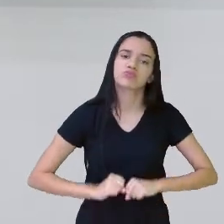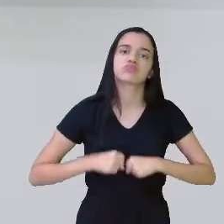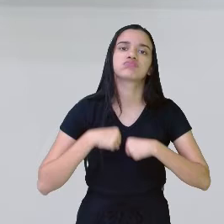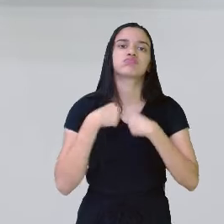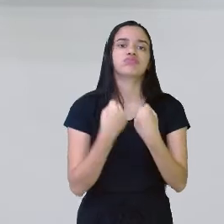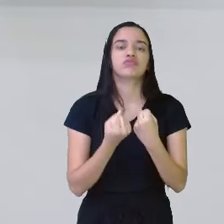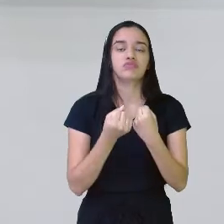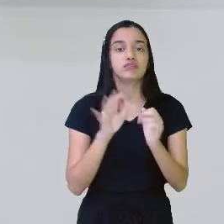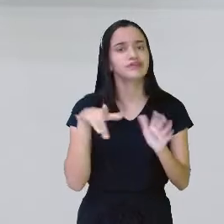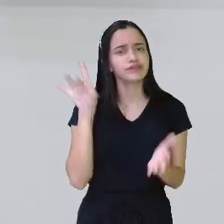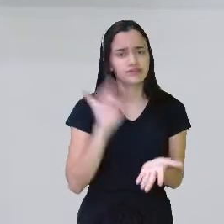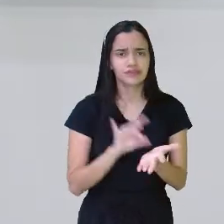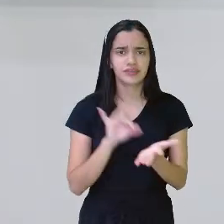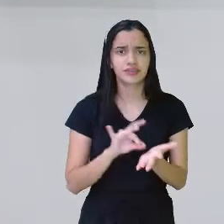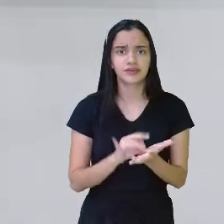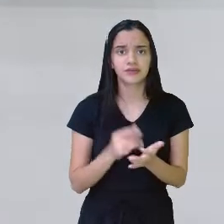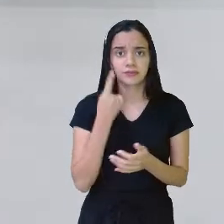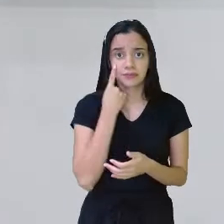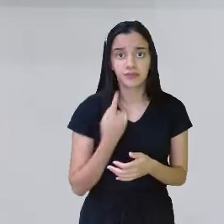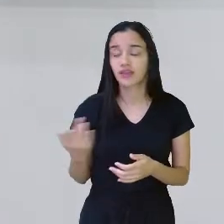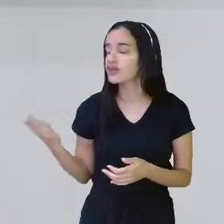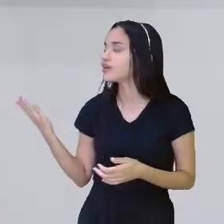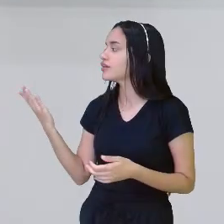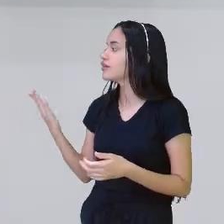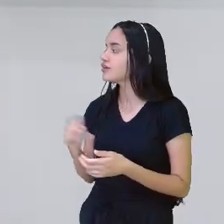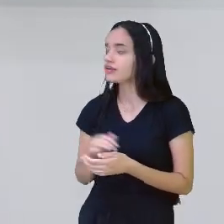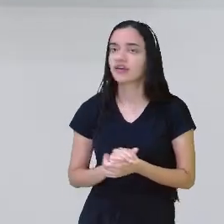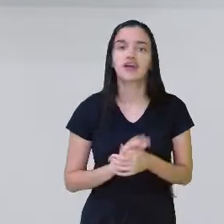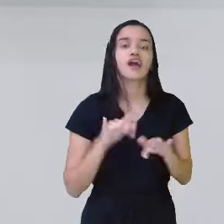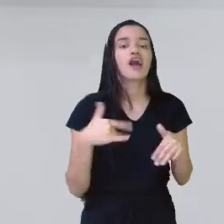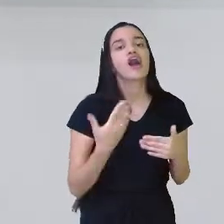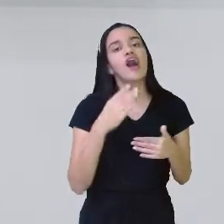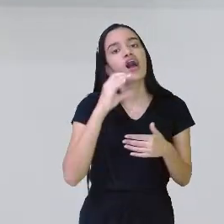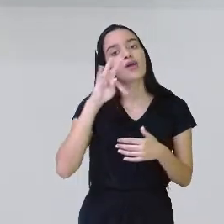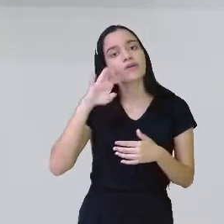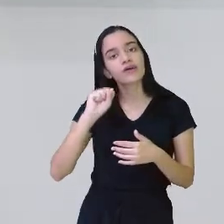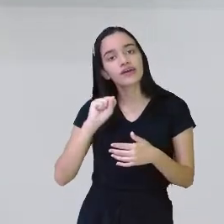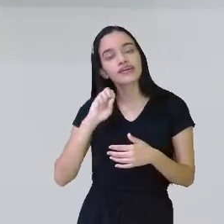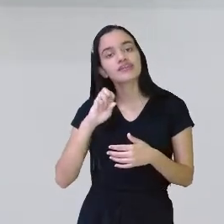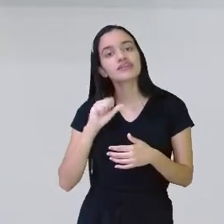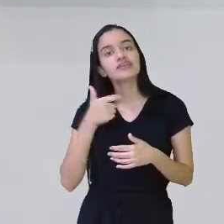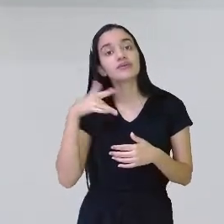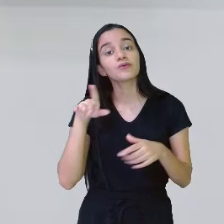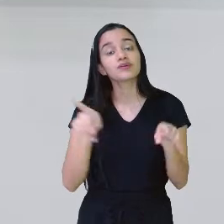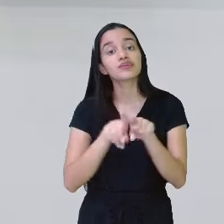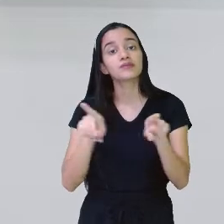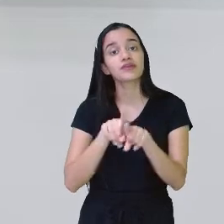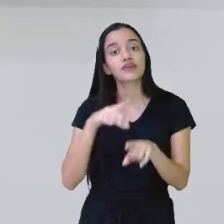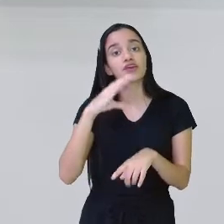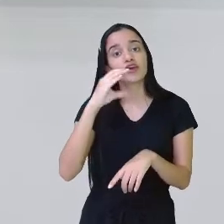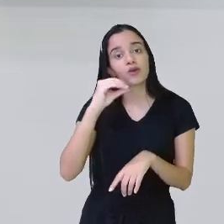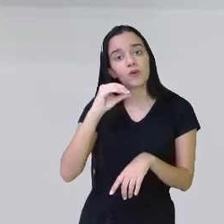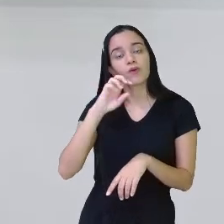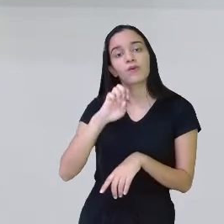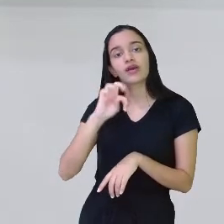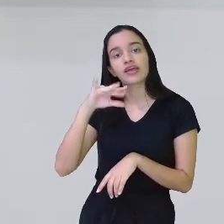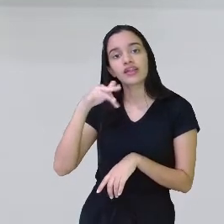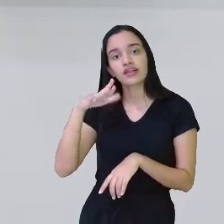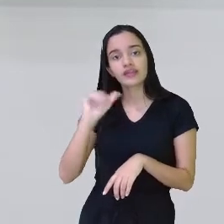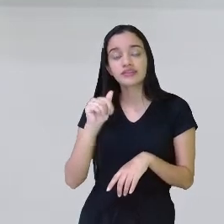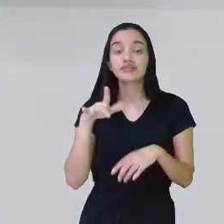aí, verdade. A coesão e a coerência são dois mecanismos fundamentais para um